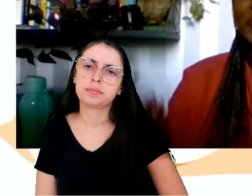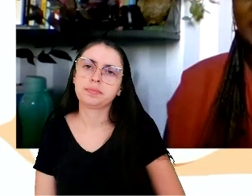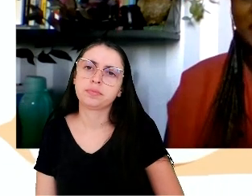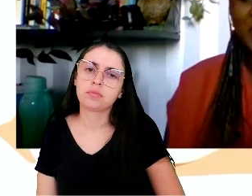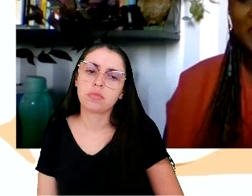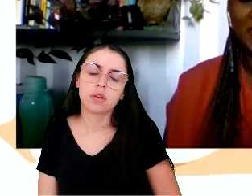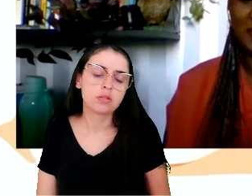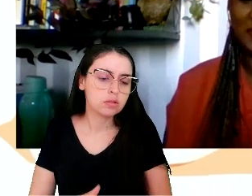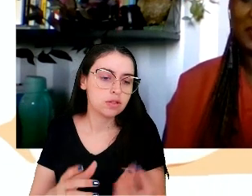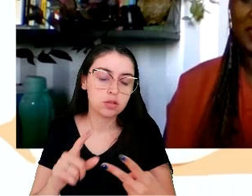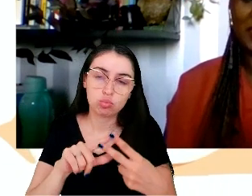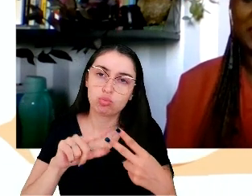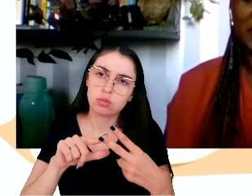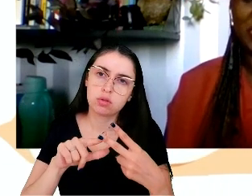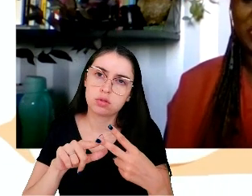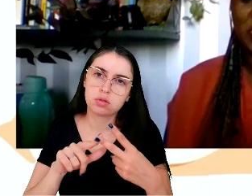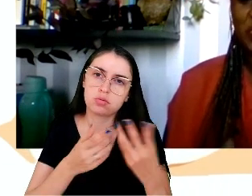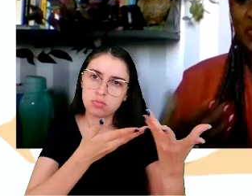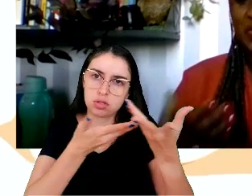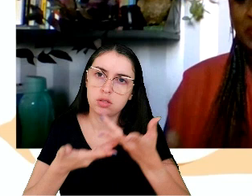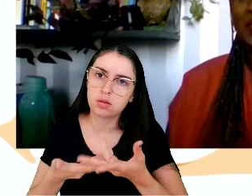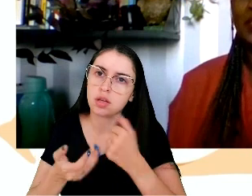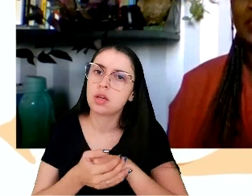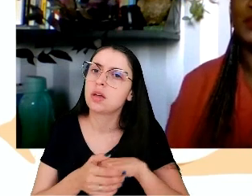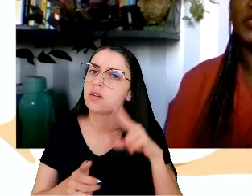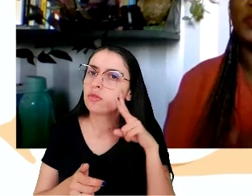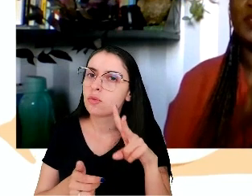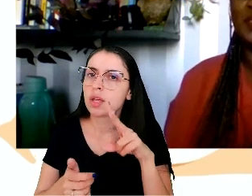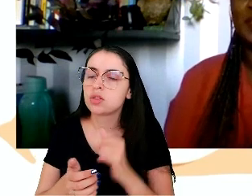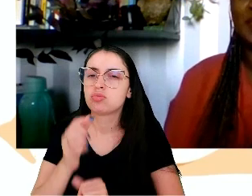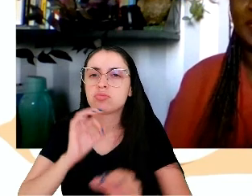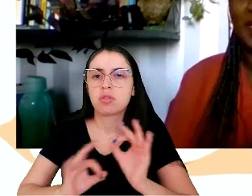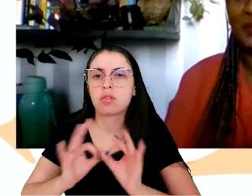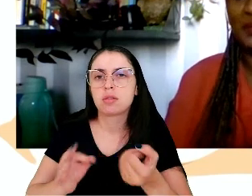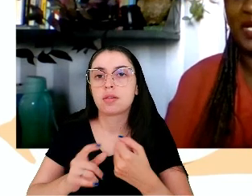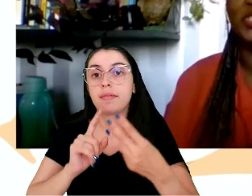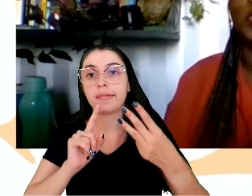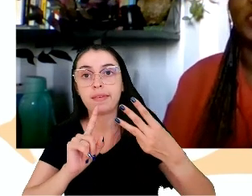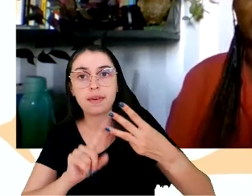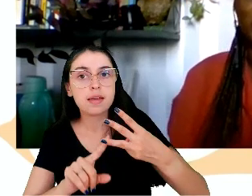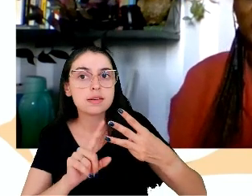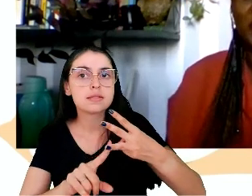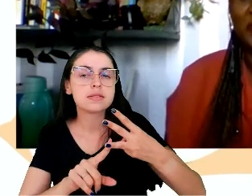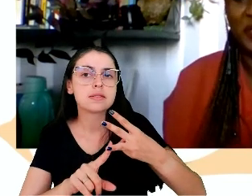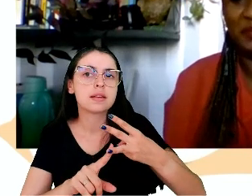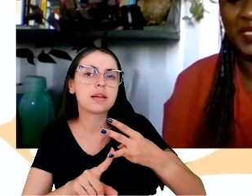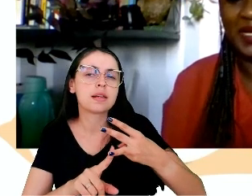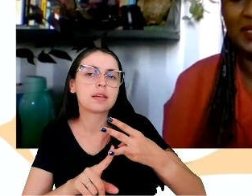Fora essas duas demandas que vieram dessas imagens de controle ampliada, nós temos uma terceira imagem de